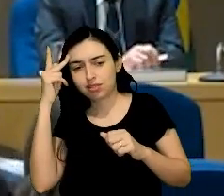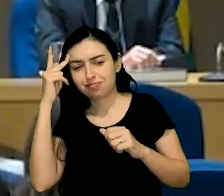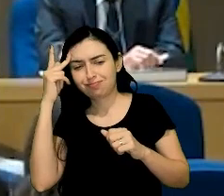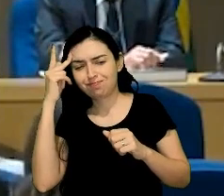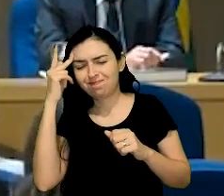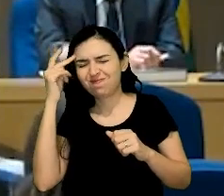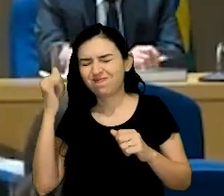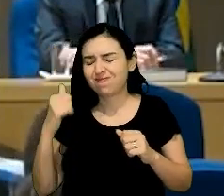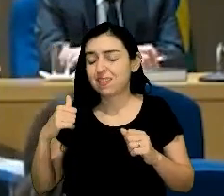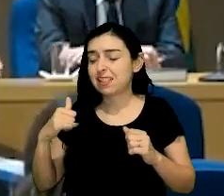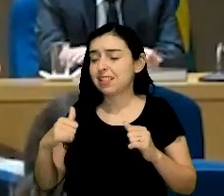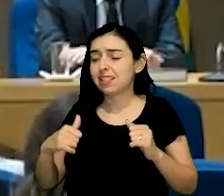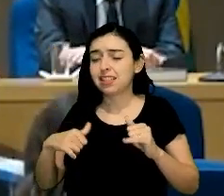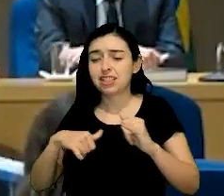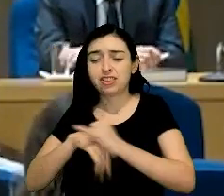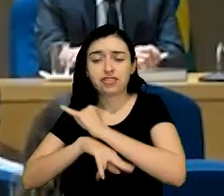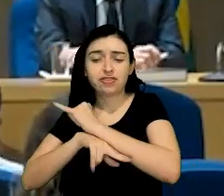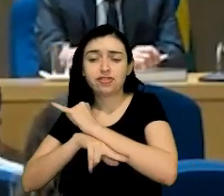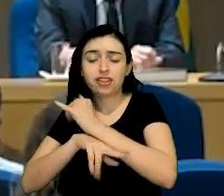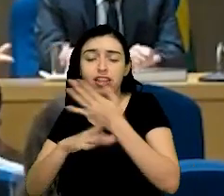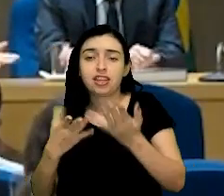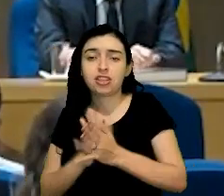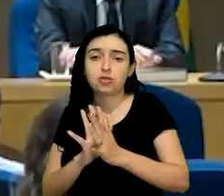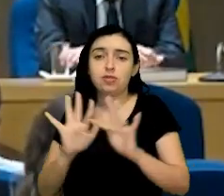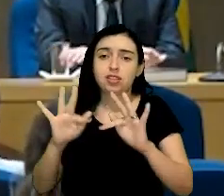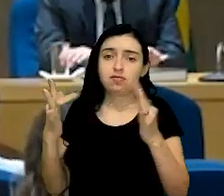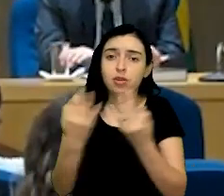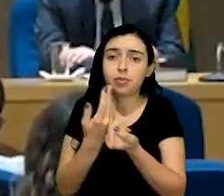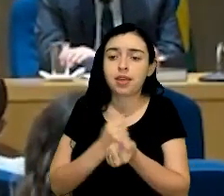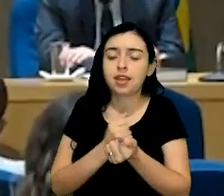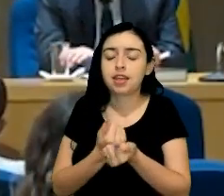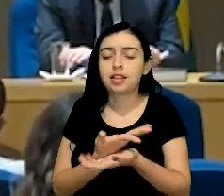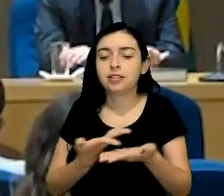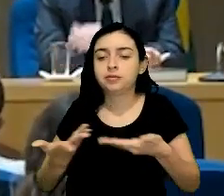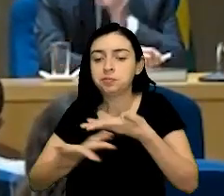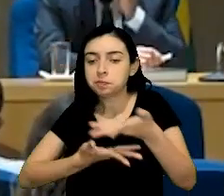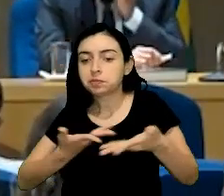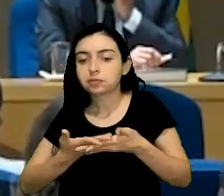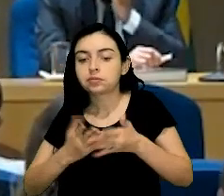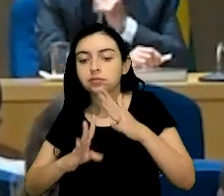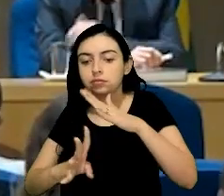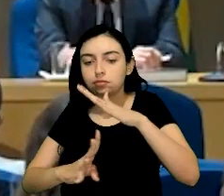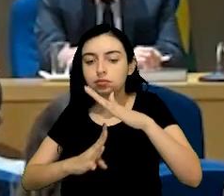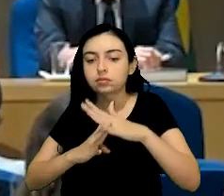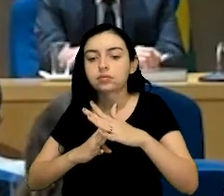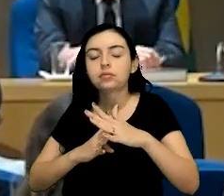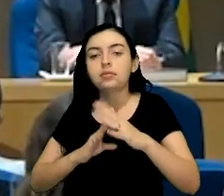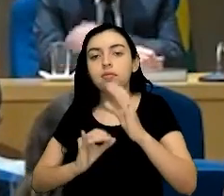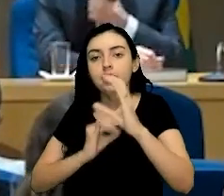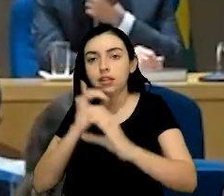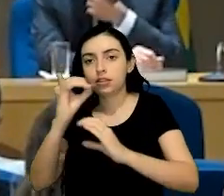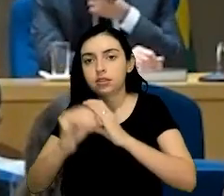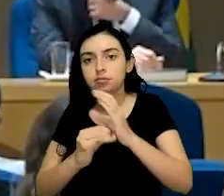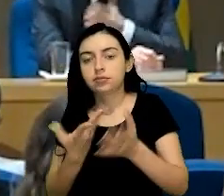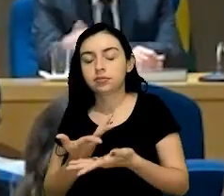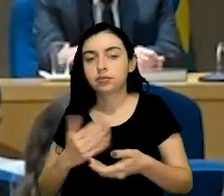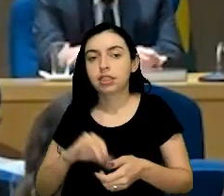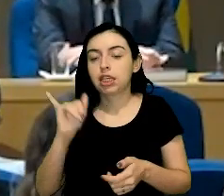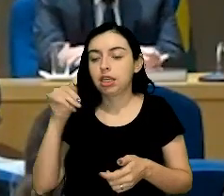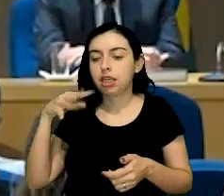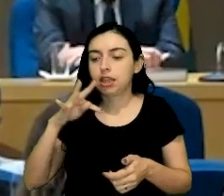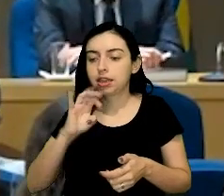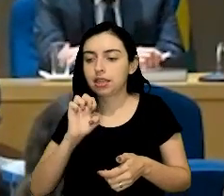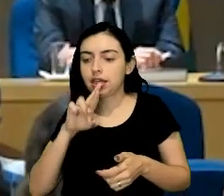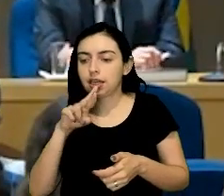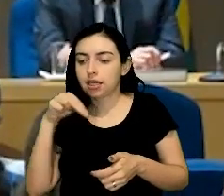familiares, né? Envolvido na questão particularmente das migrações internacionais. Então, nós escolhemos um pouquinho para